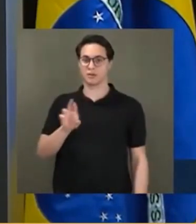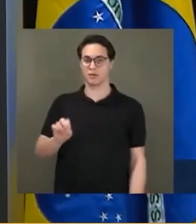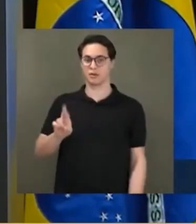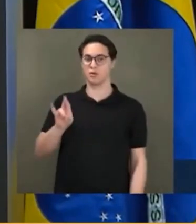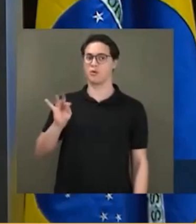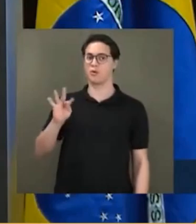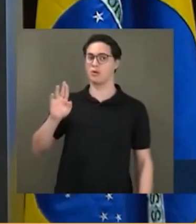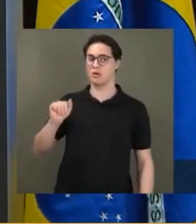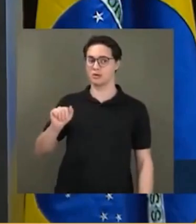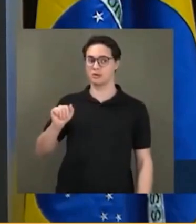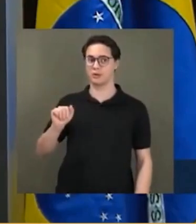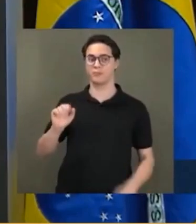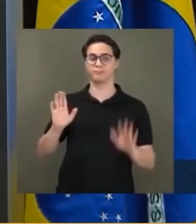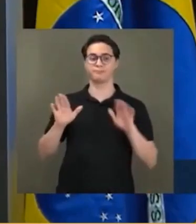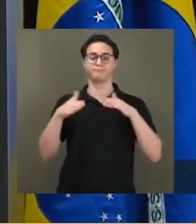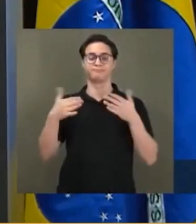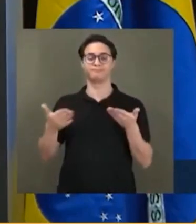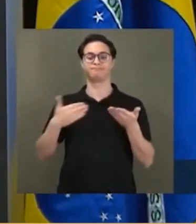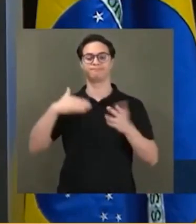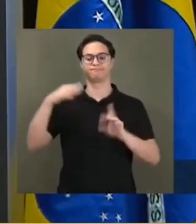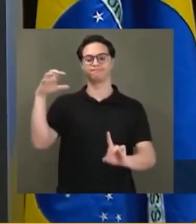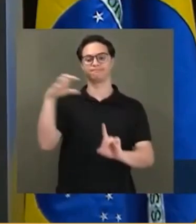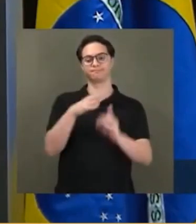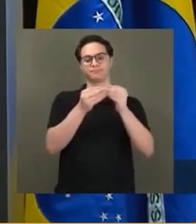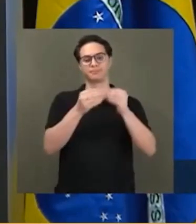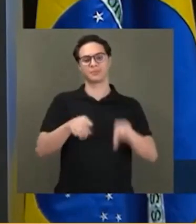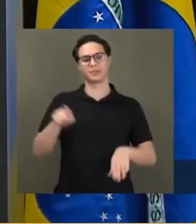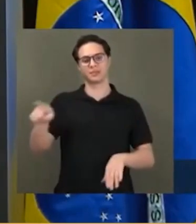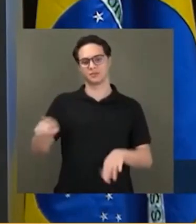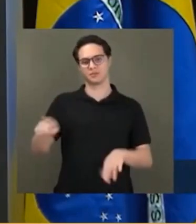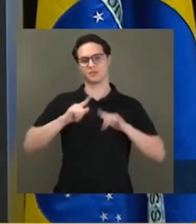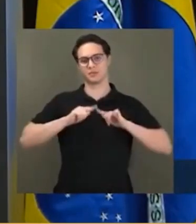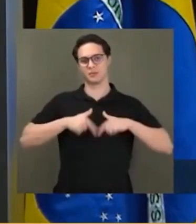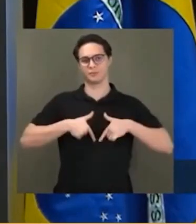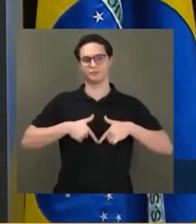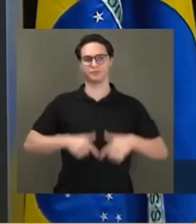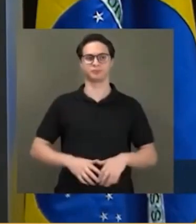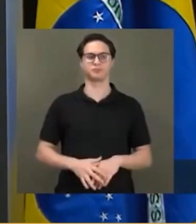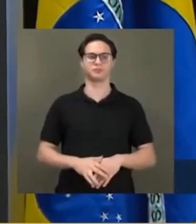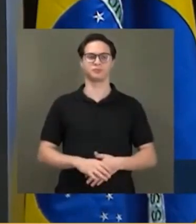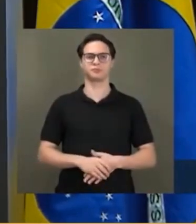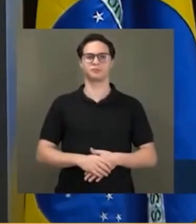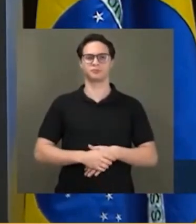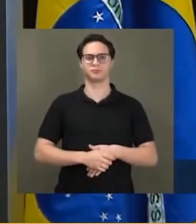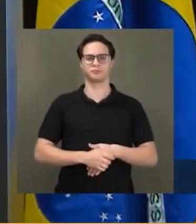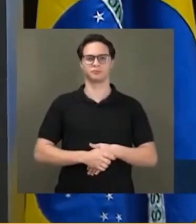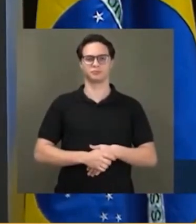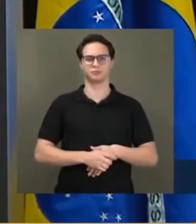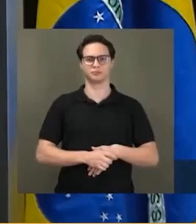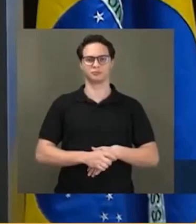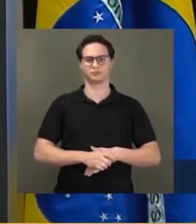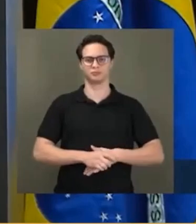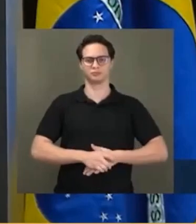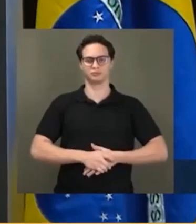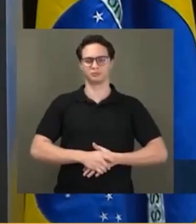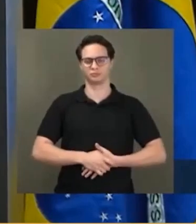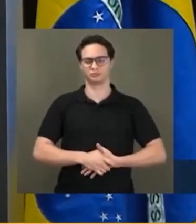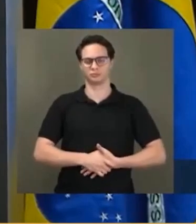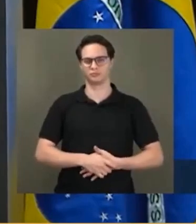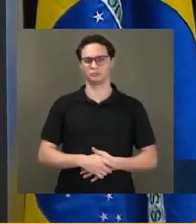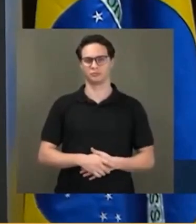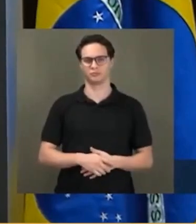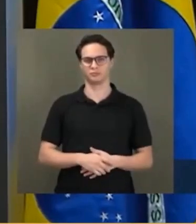detrimento direto a Israel nisso está incluído um dos